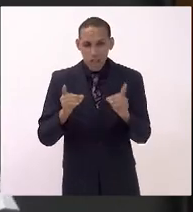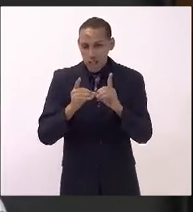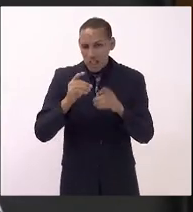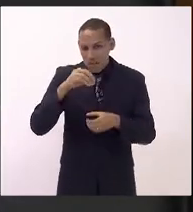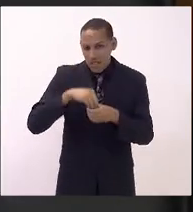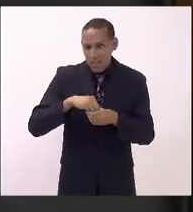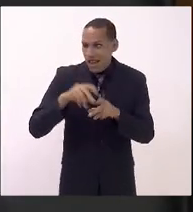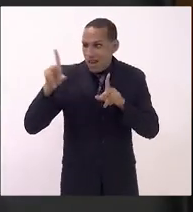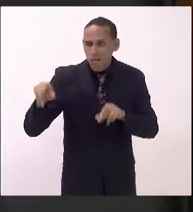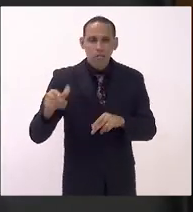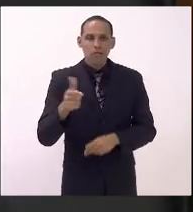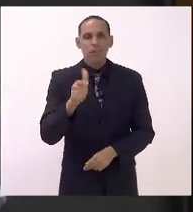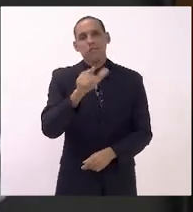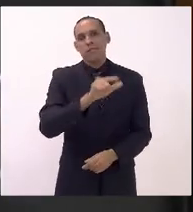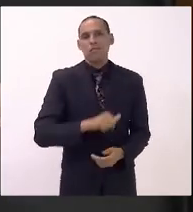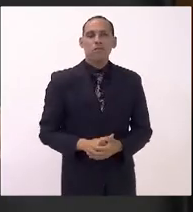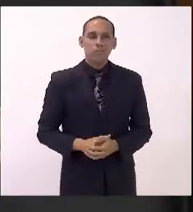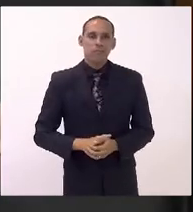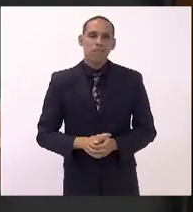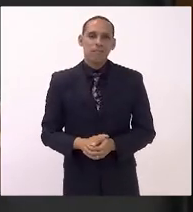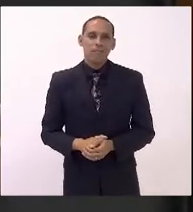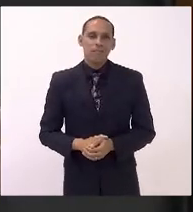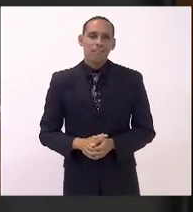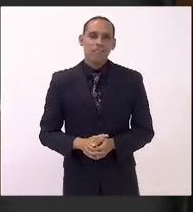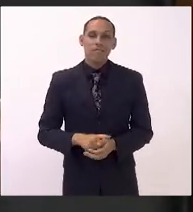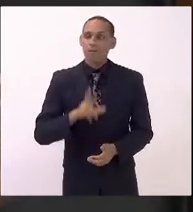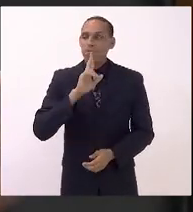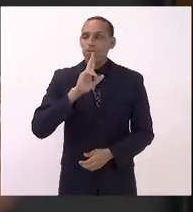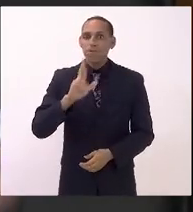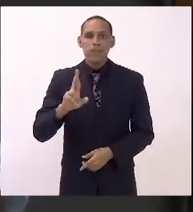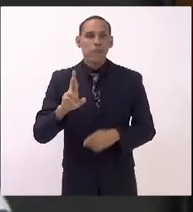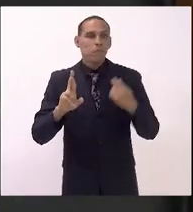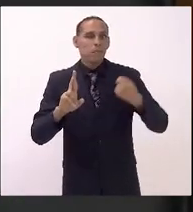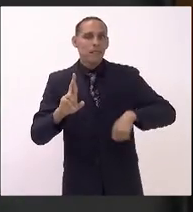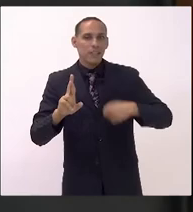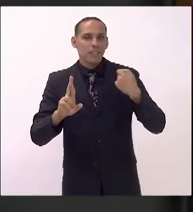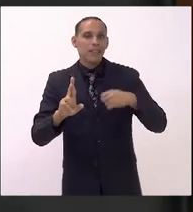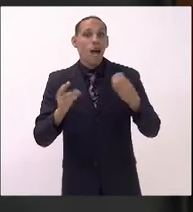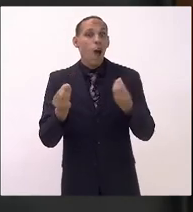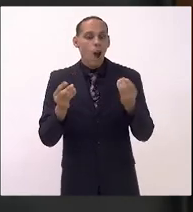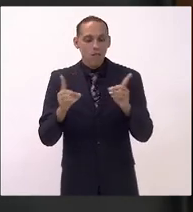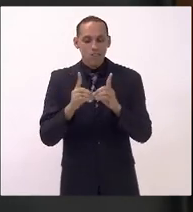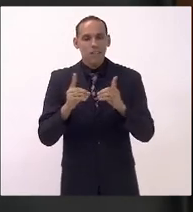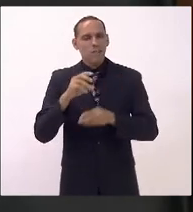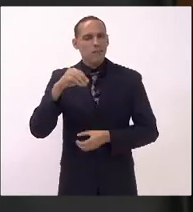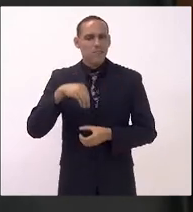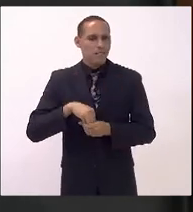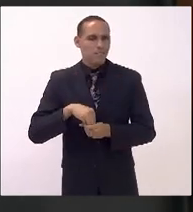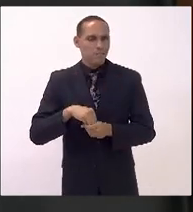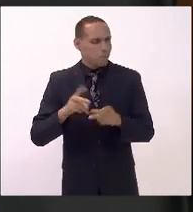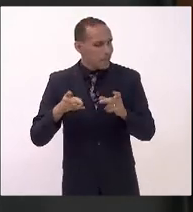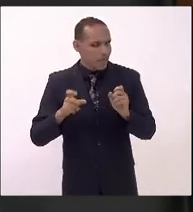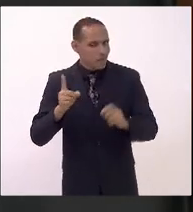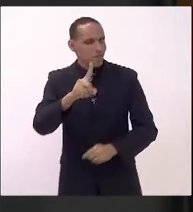interna. E isso vai ter que ser dada a resposta a partir dessa dinâmica interna. Vocês não estão percebendo